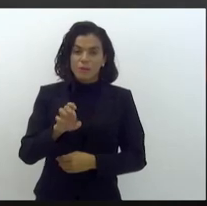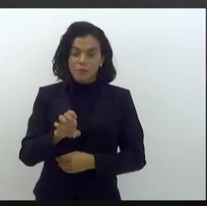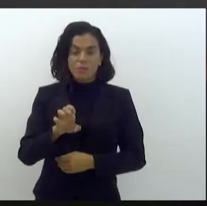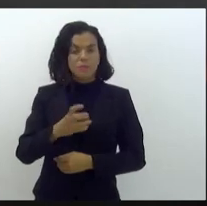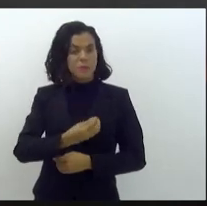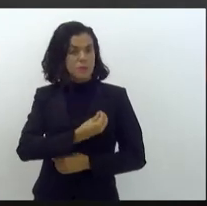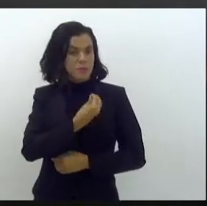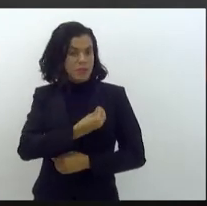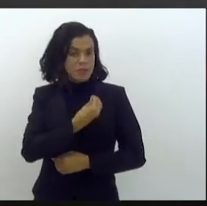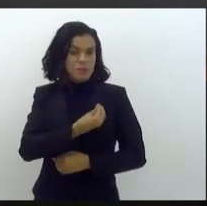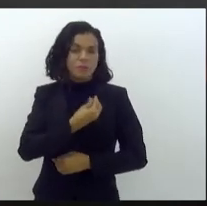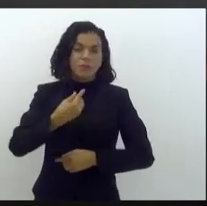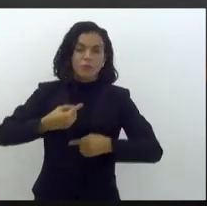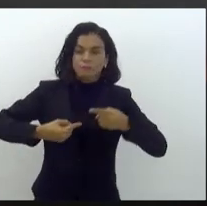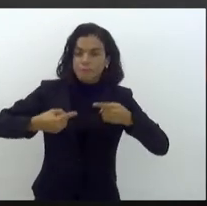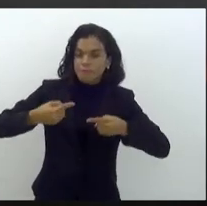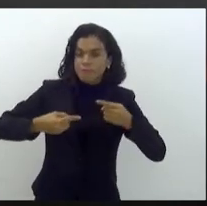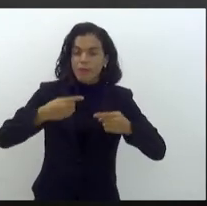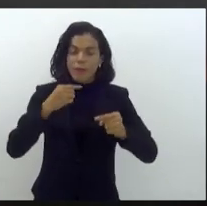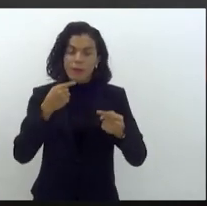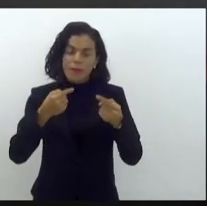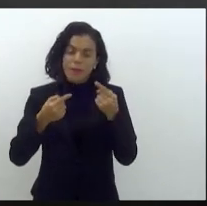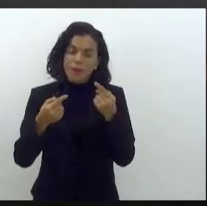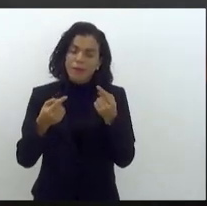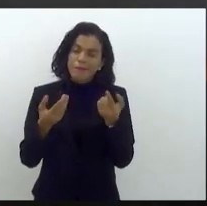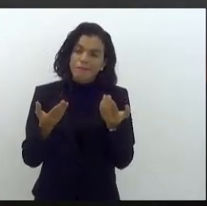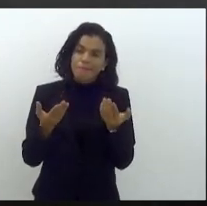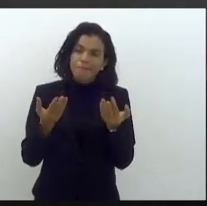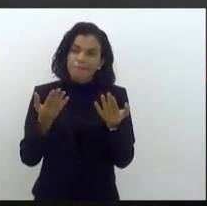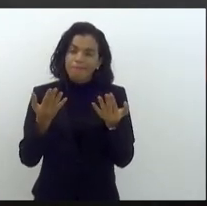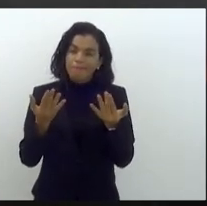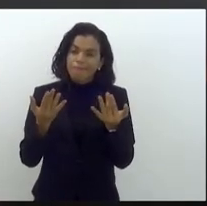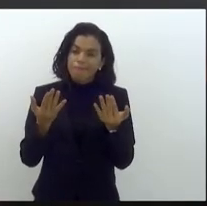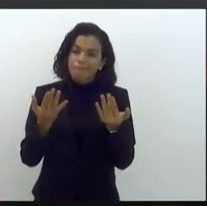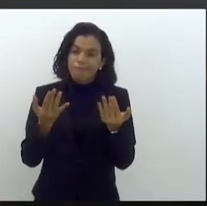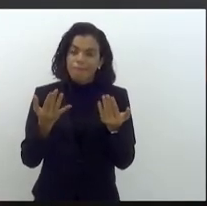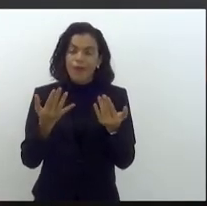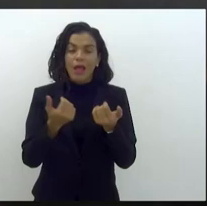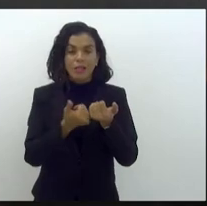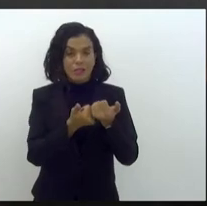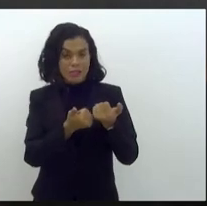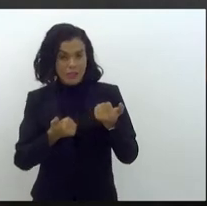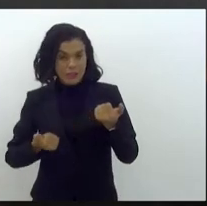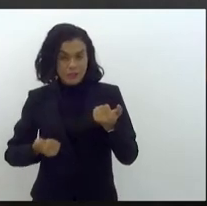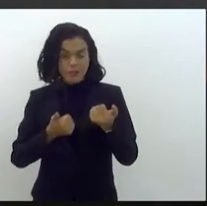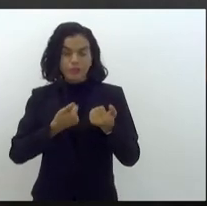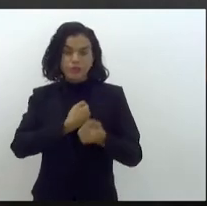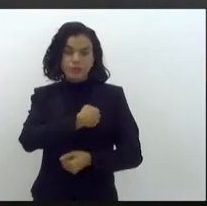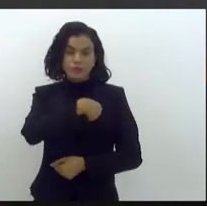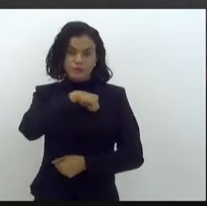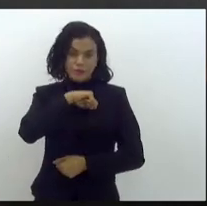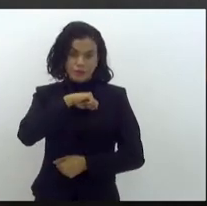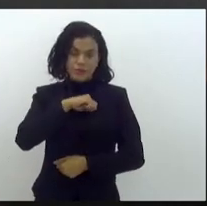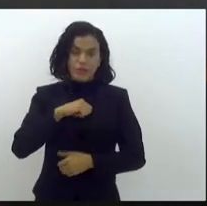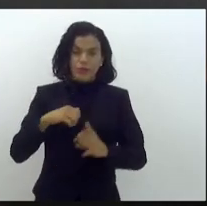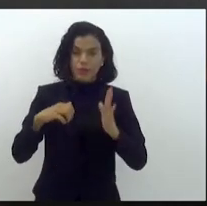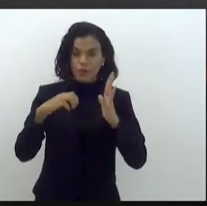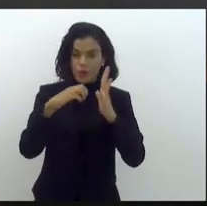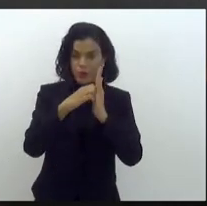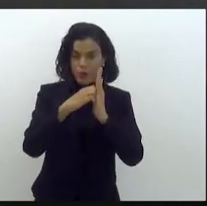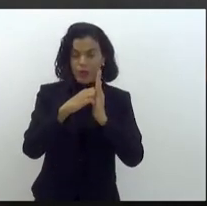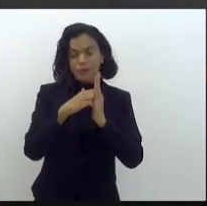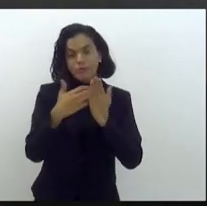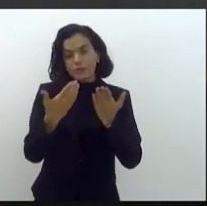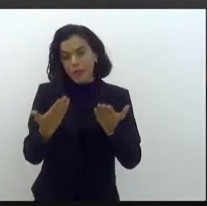desse debates da era da assessoria fiscal do congresso você porque é Tarde de São Paulo